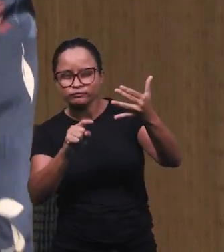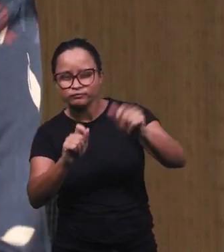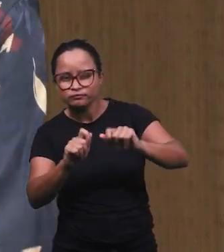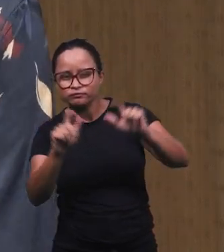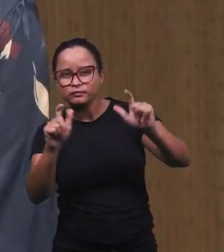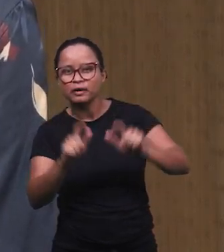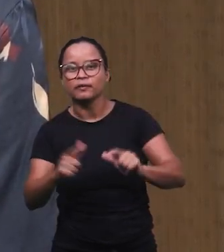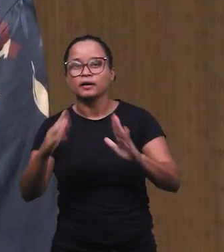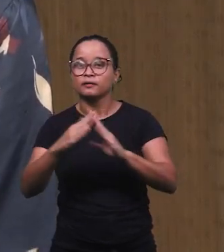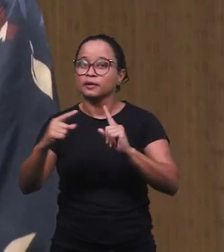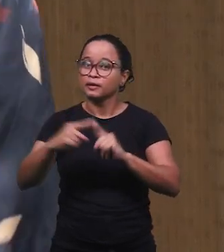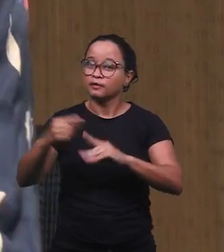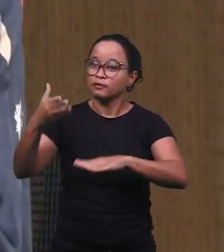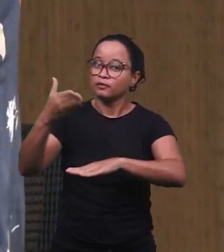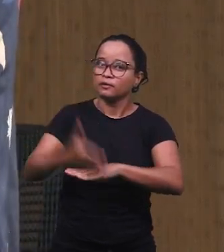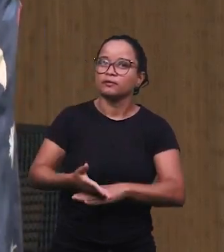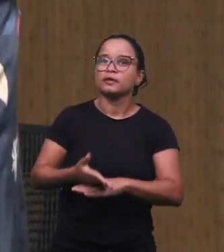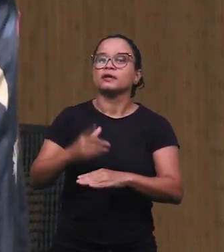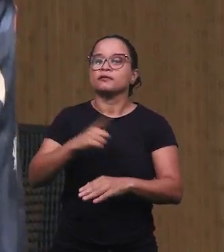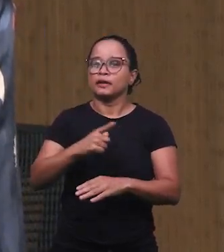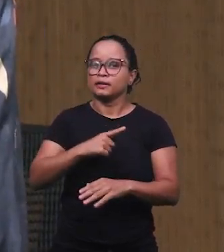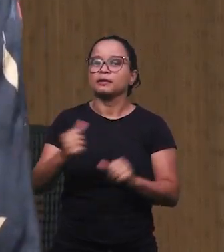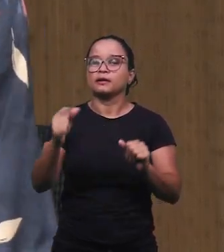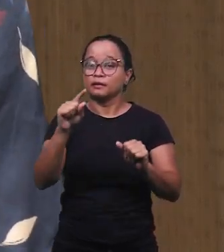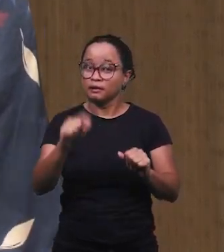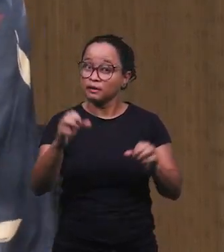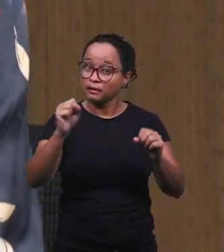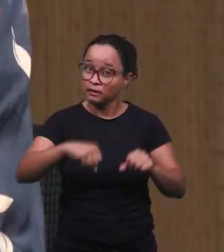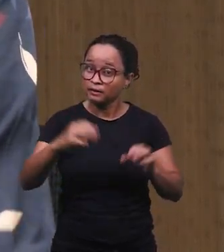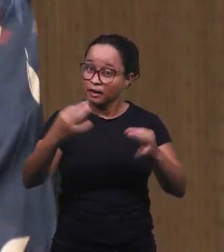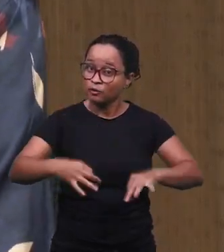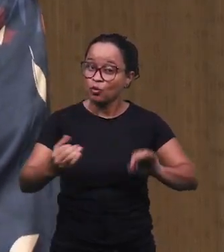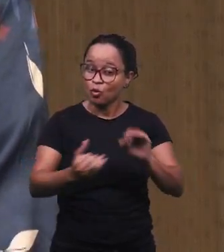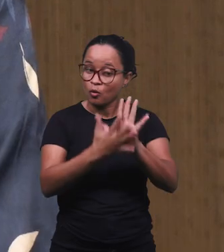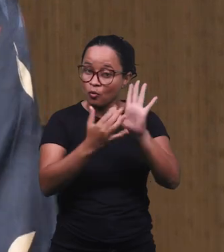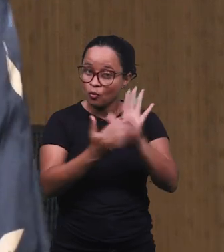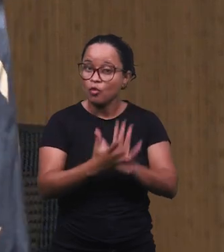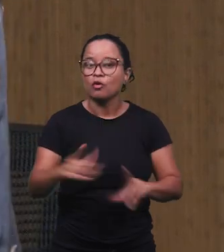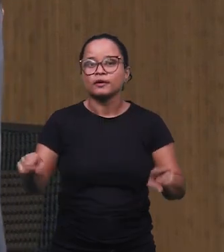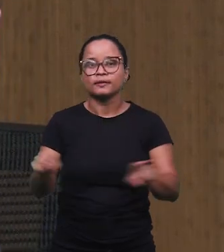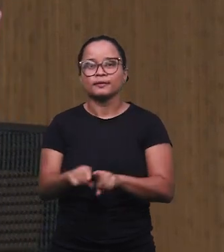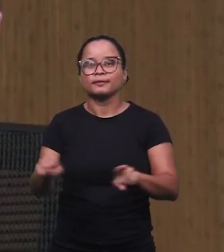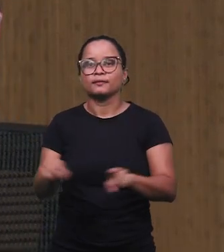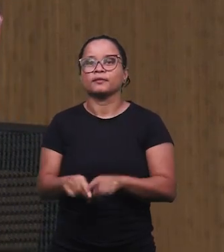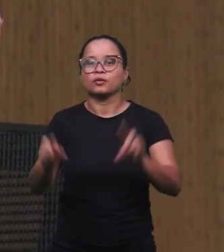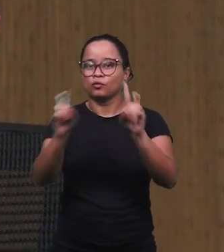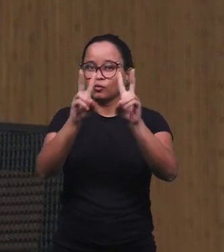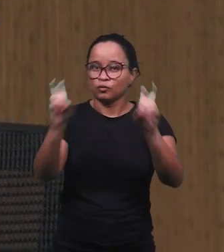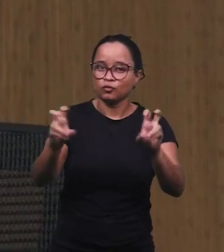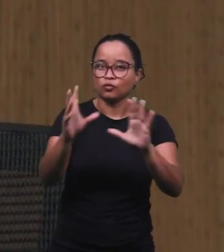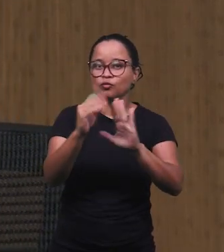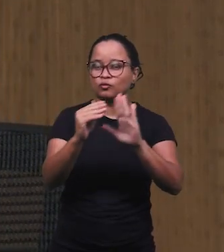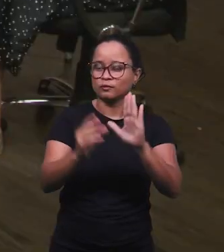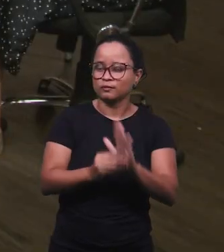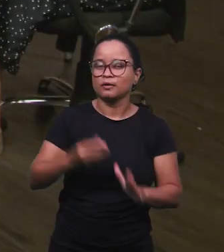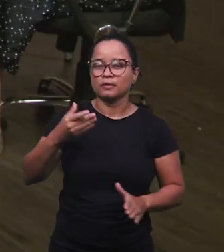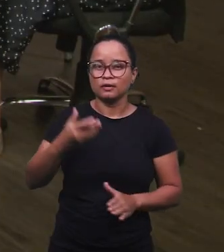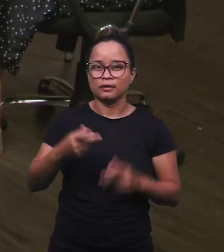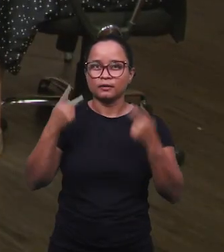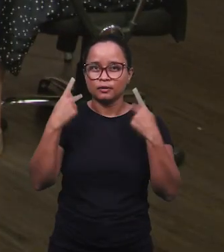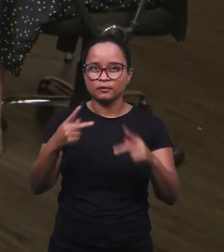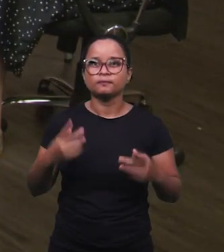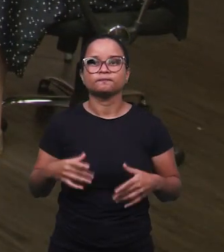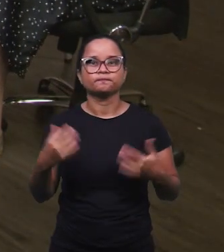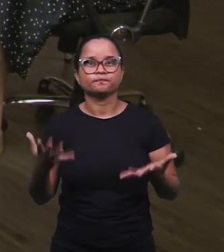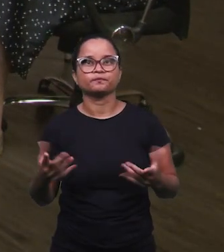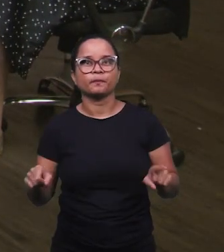vai chegar em uma das nossas igrejas e vai ver exatamente aquele louvor, vai receber exatamente aquela mensagem, né?